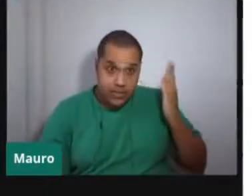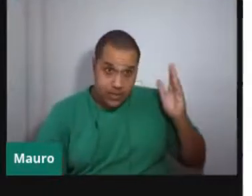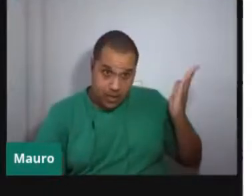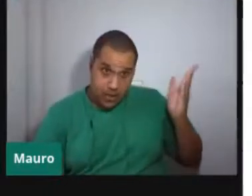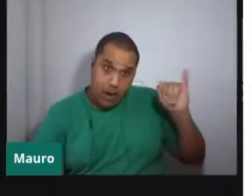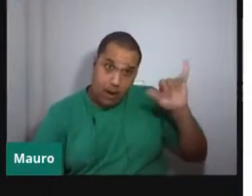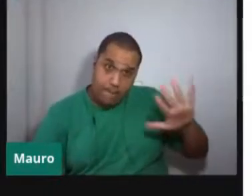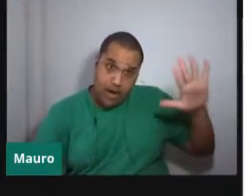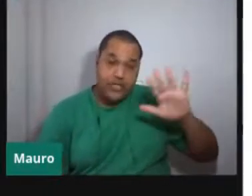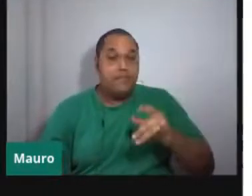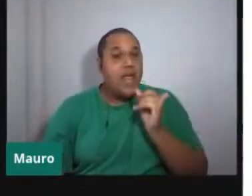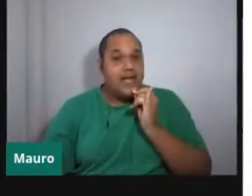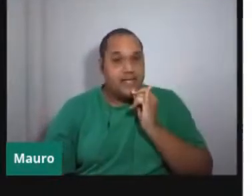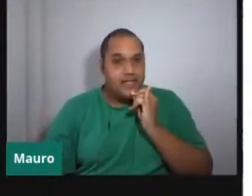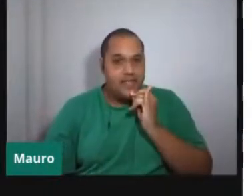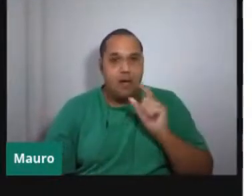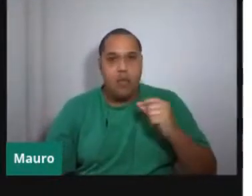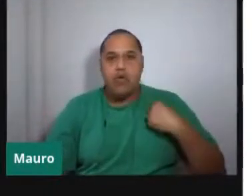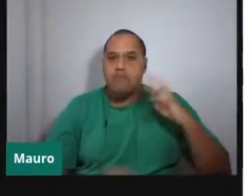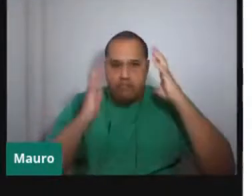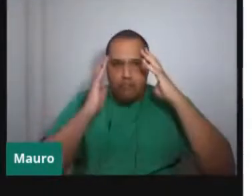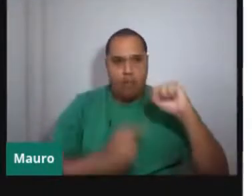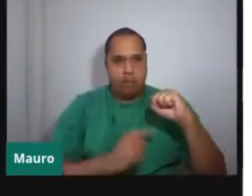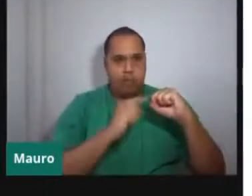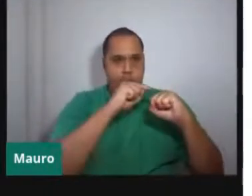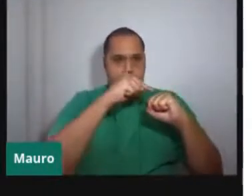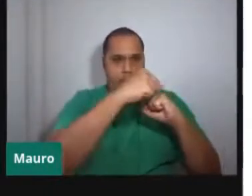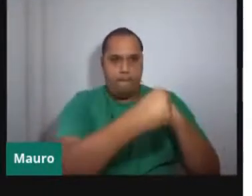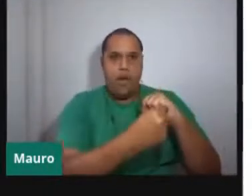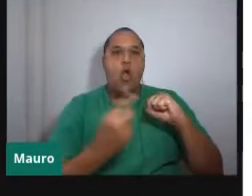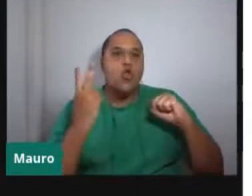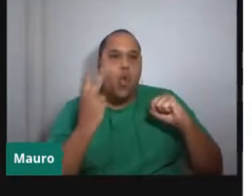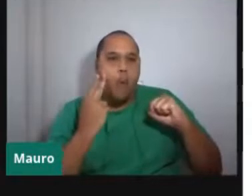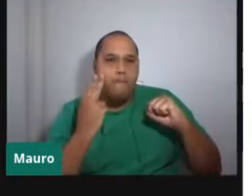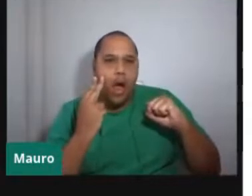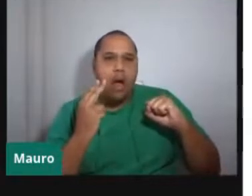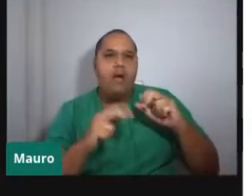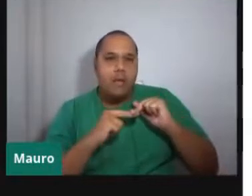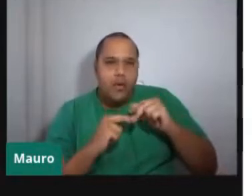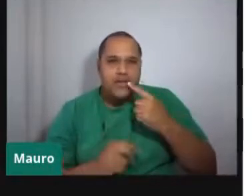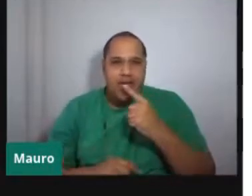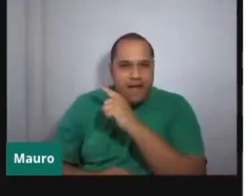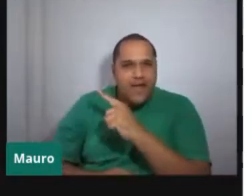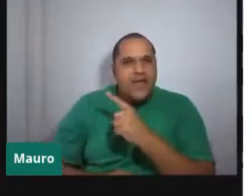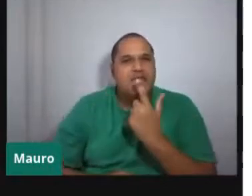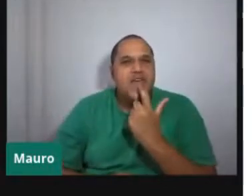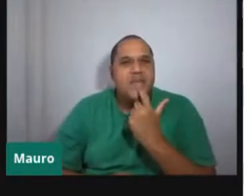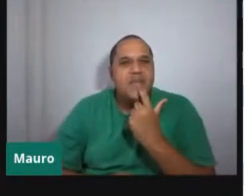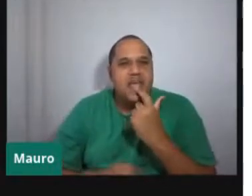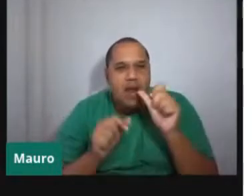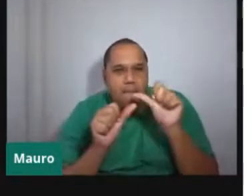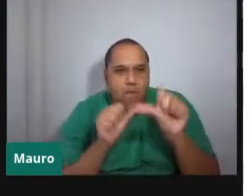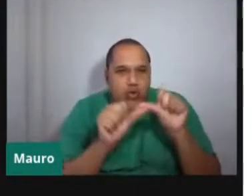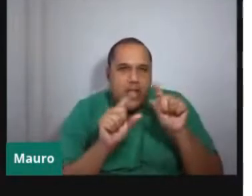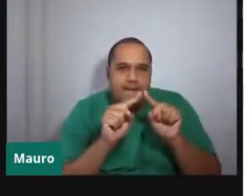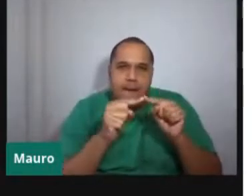imaginem que esse seja um cérebro normal, né, aqui você começa a ver algumas alterações, mas antes do aparecimento